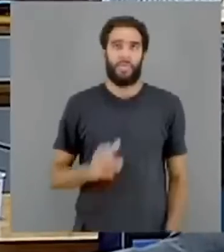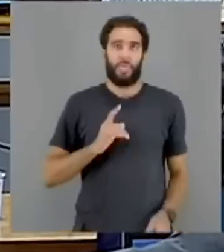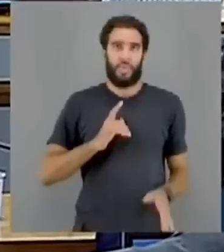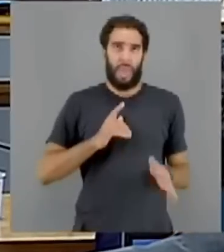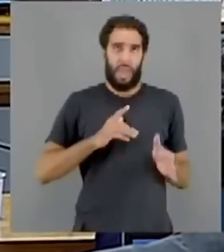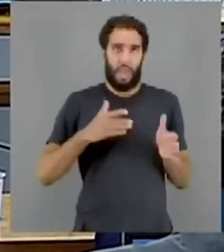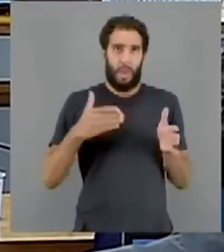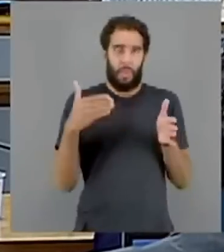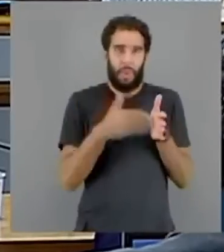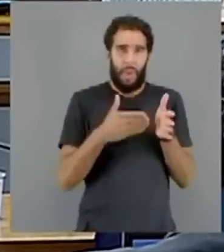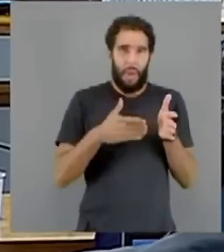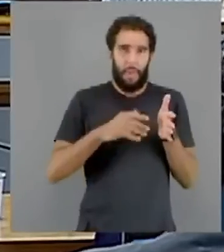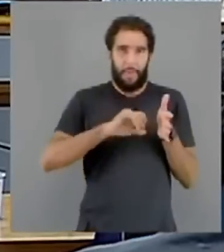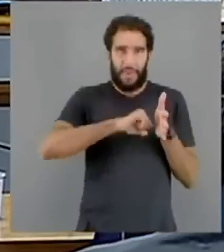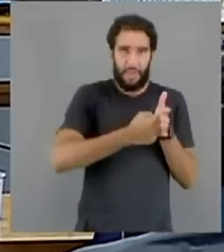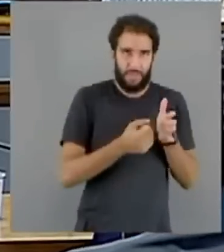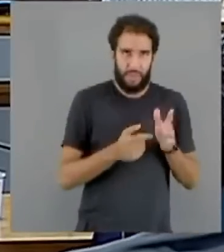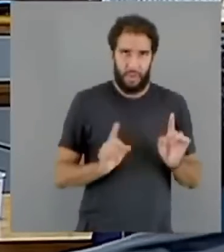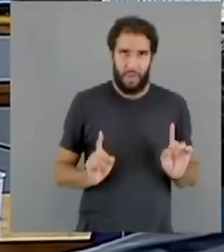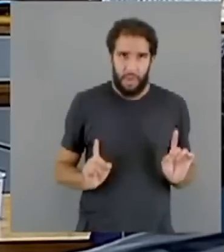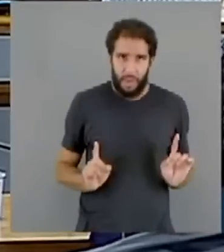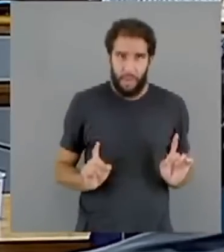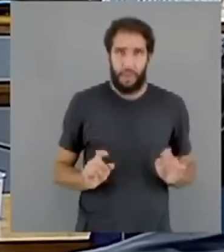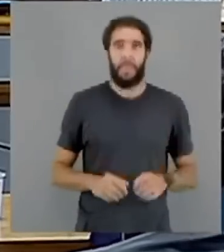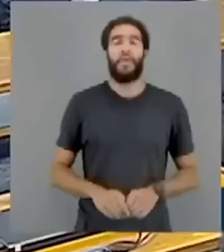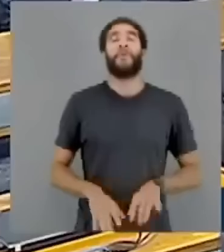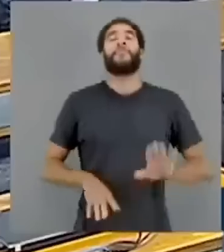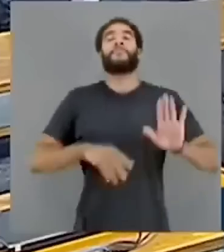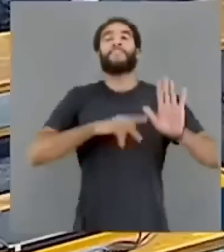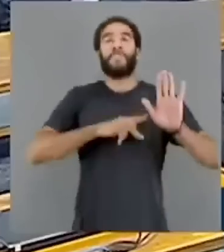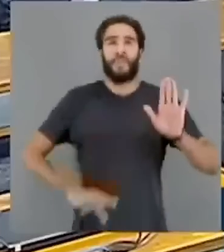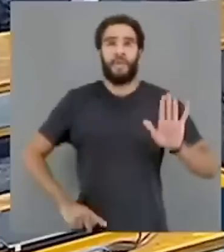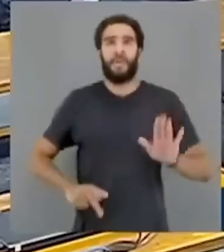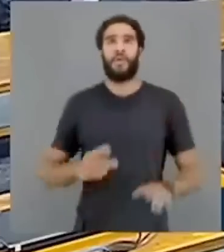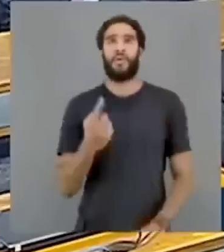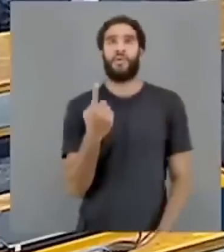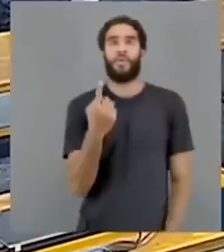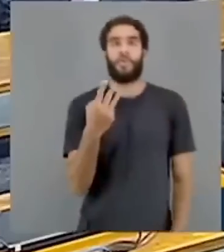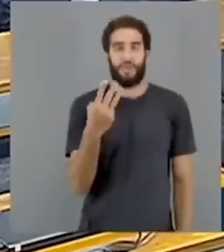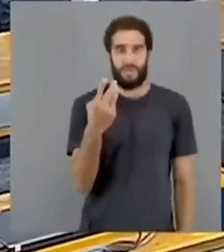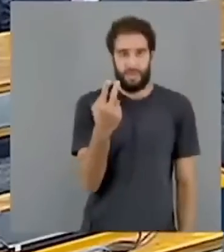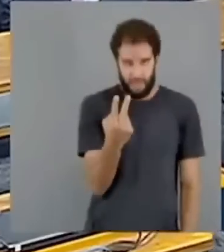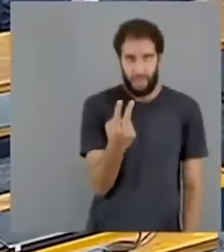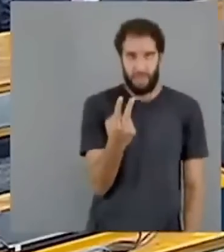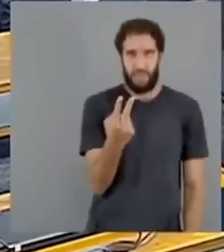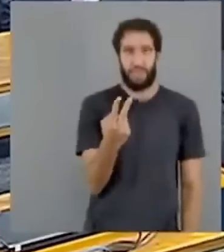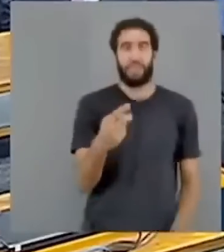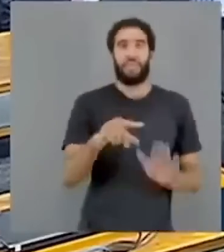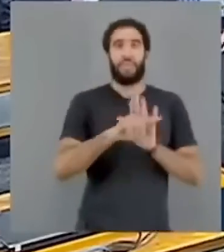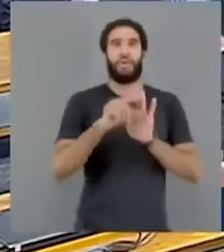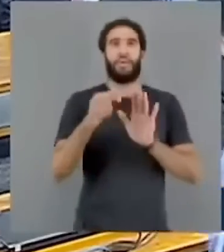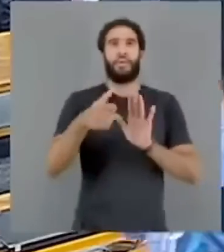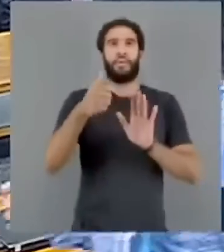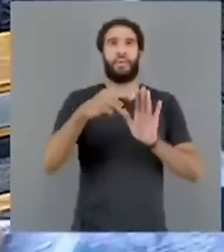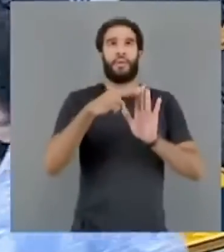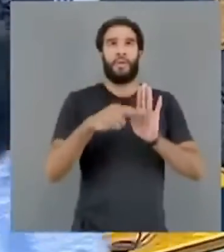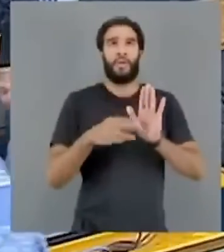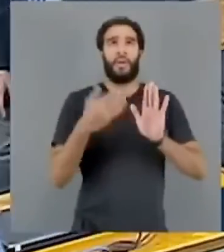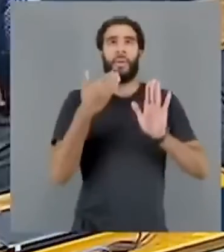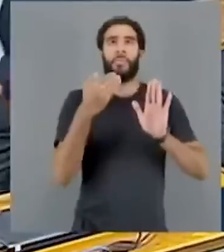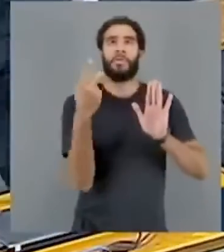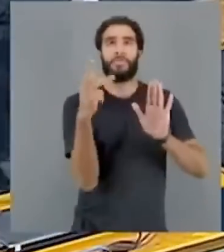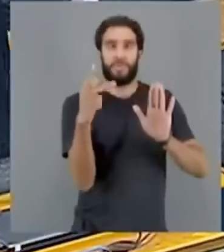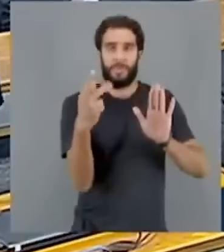esse requerimento ao senador Rodrigo Pacheco. Presidente, nos termos do 132, parágrafo 1º do regimento comum, recorro da decisão de